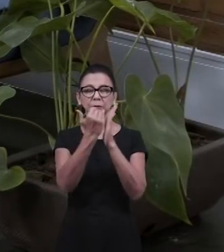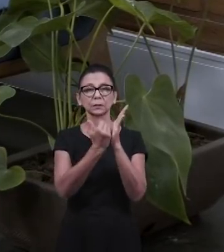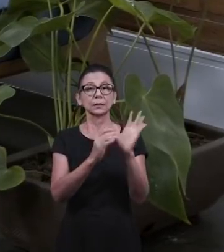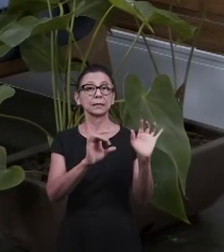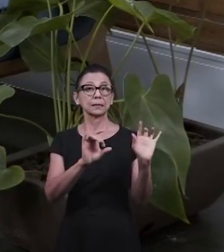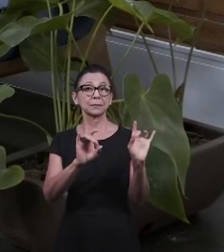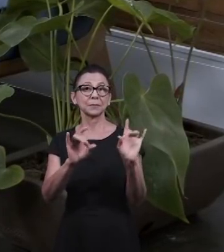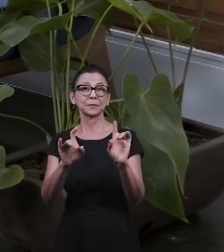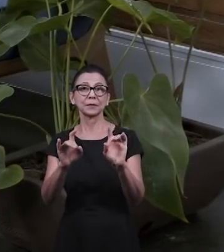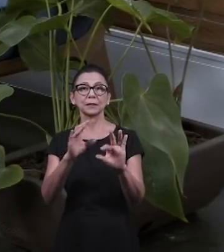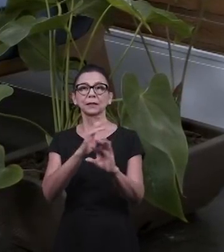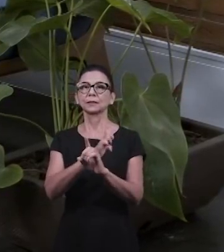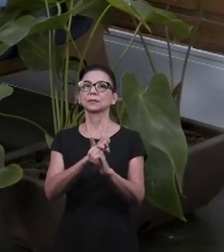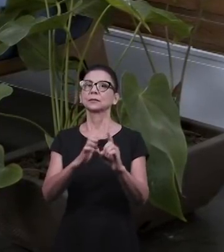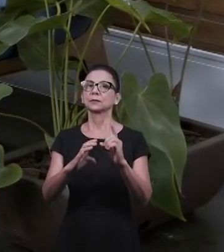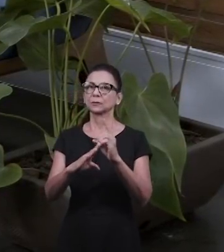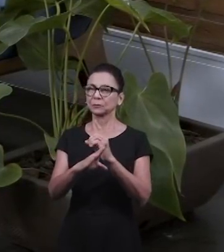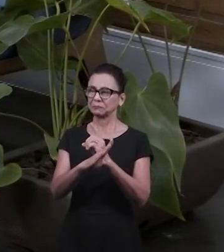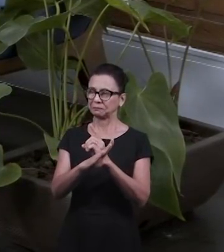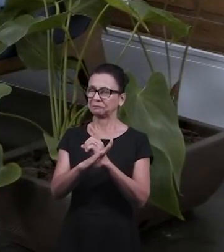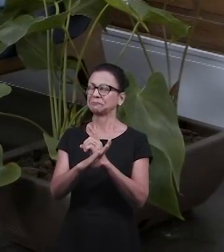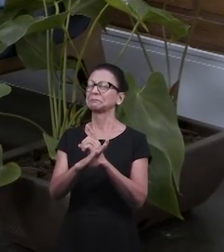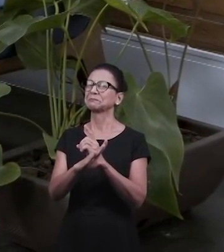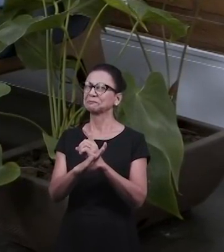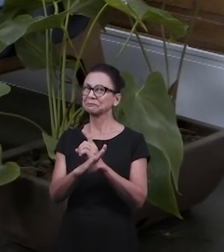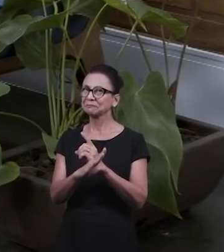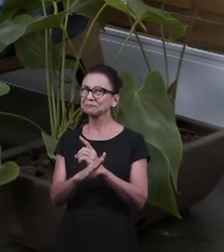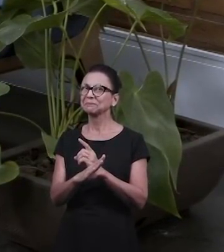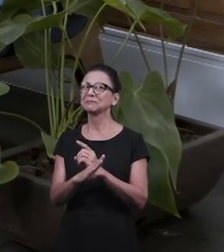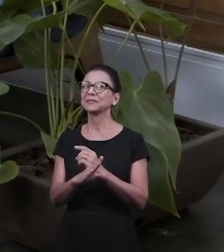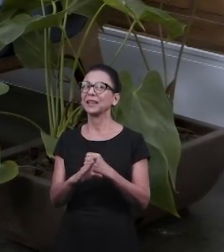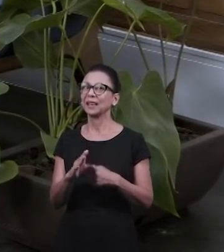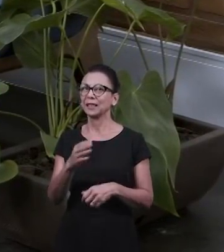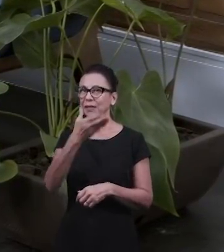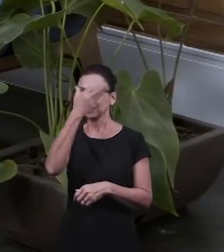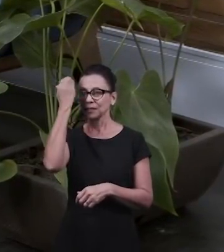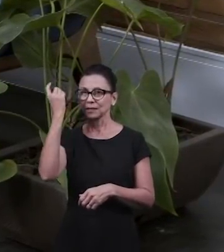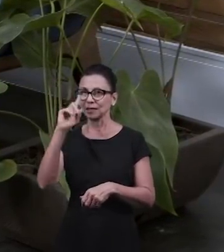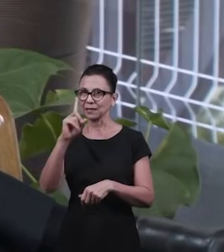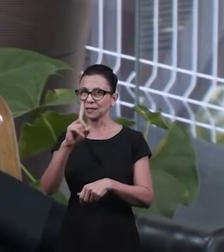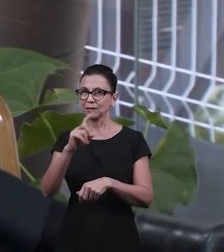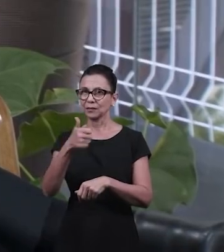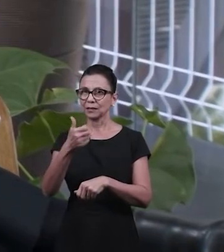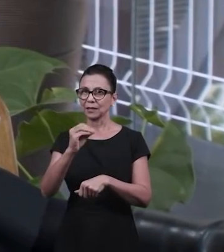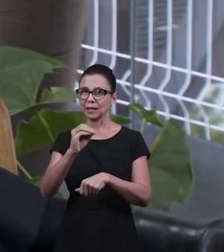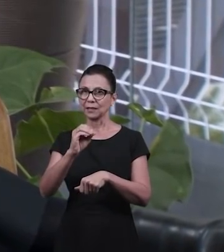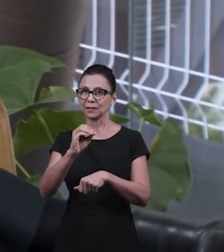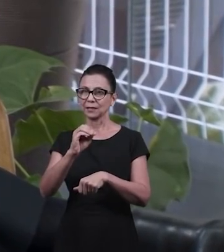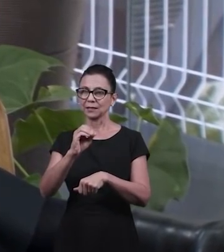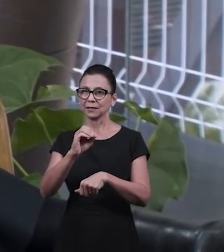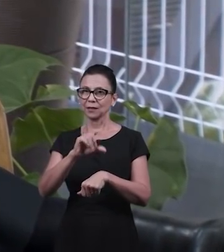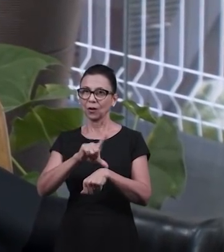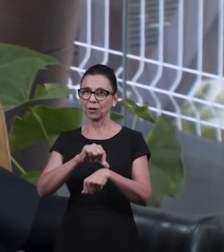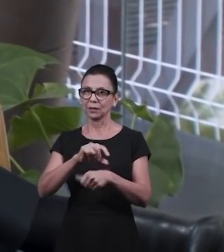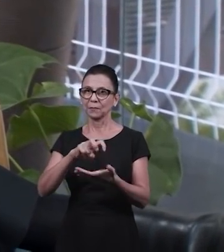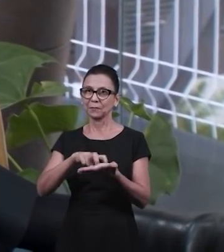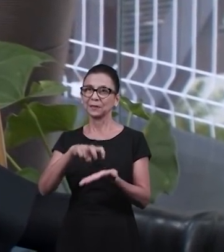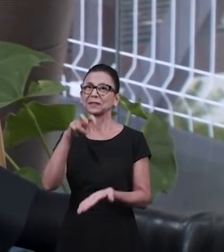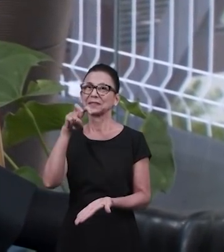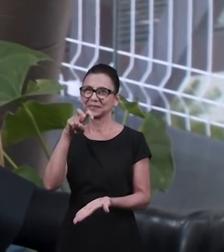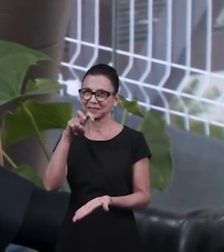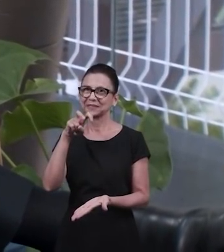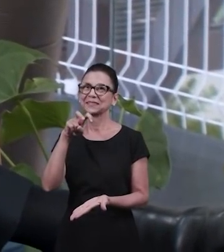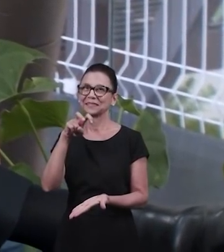a Escola Bíblica Dominical, domingos às 10 da manhã. Não perca, hein? E na semana que vem, se o